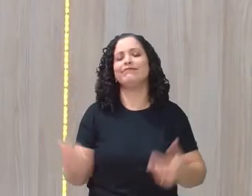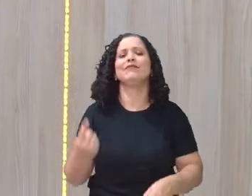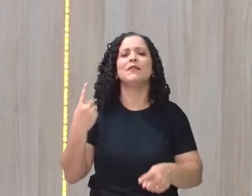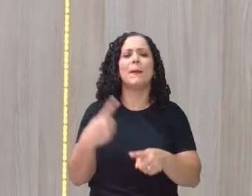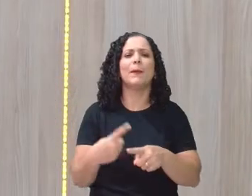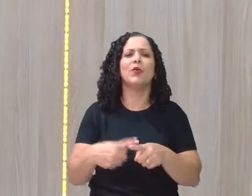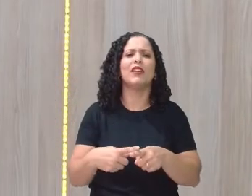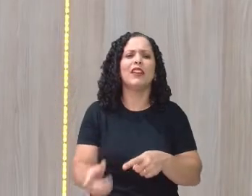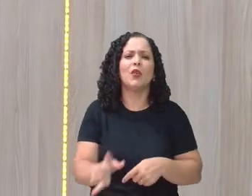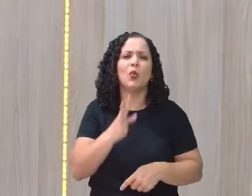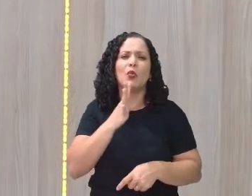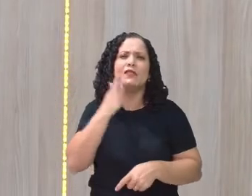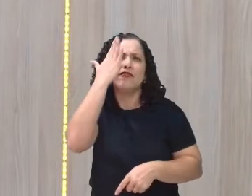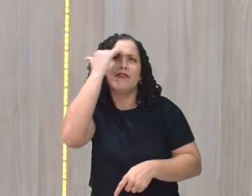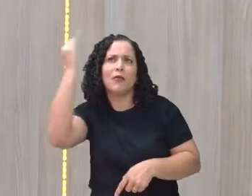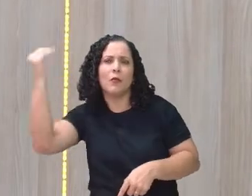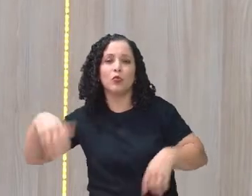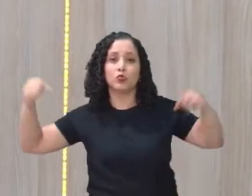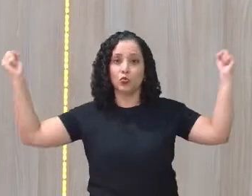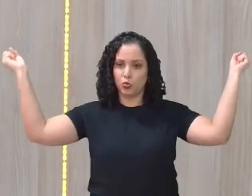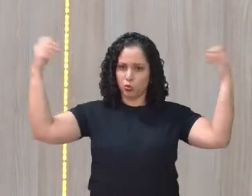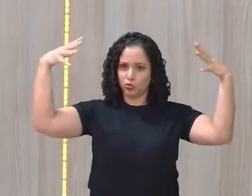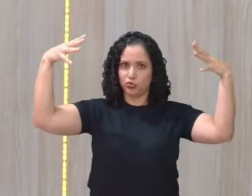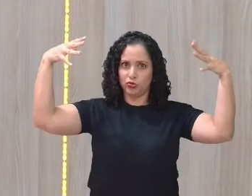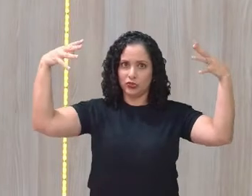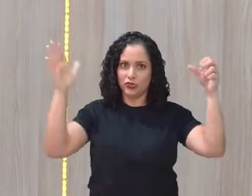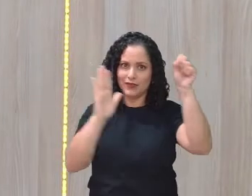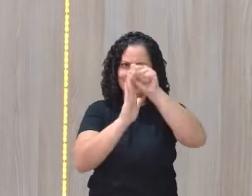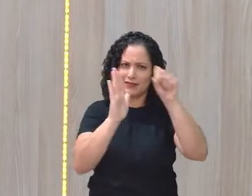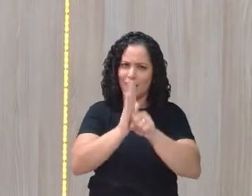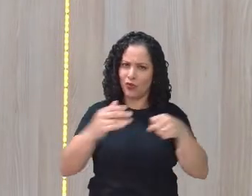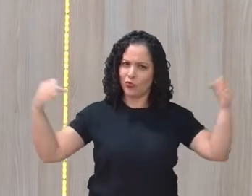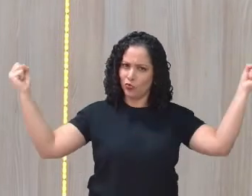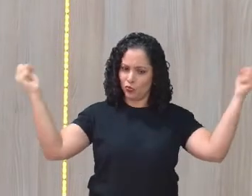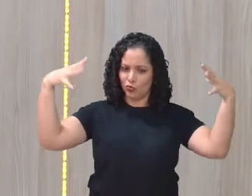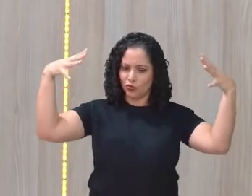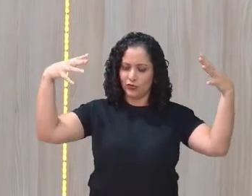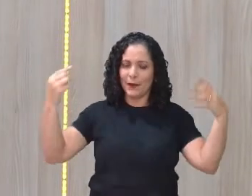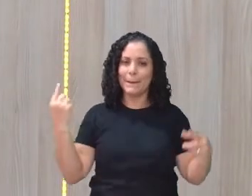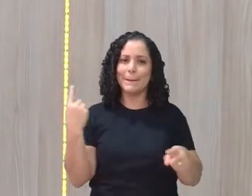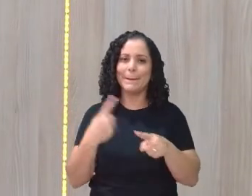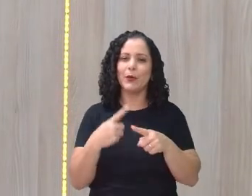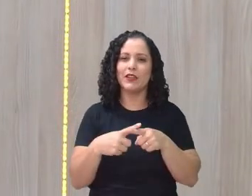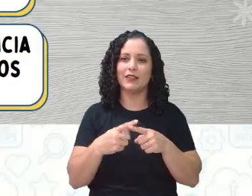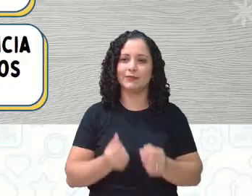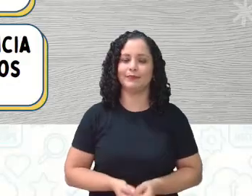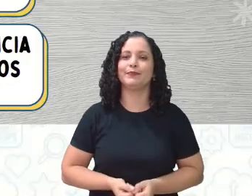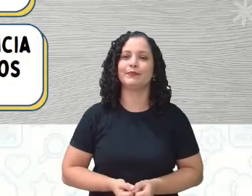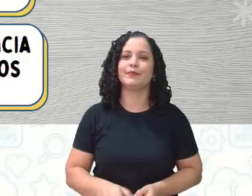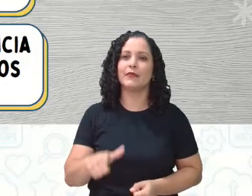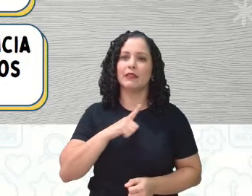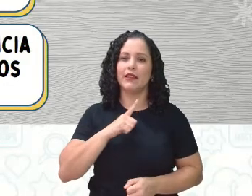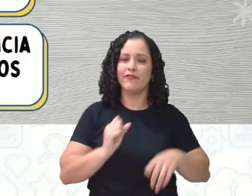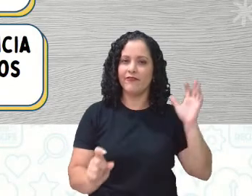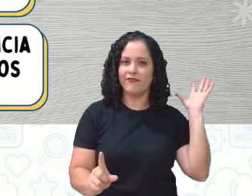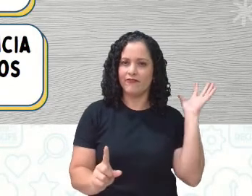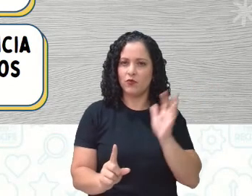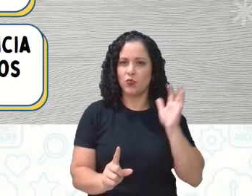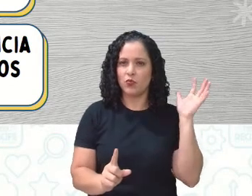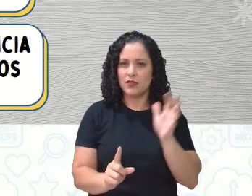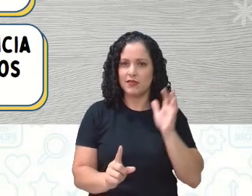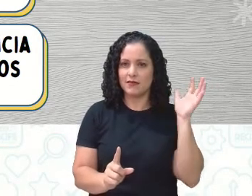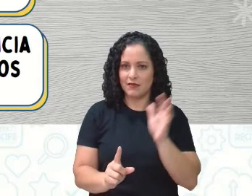aula, ficou conhecido como o século das luzes. Por quê, né? Bom, ele teve forte expressão, né,